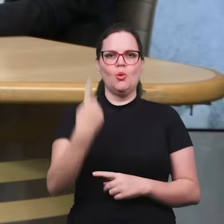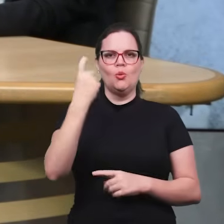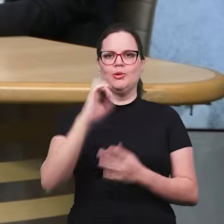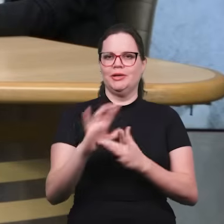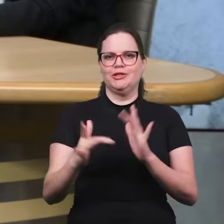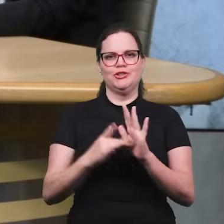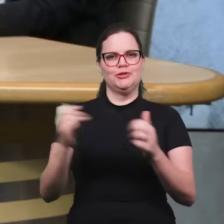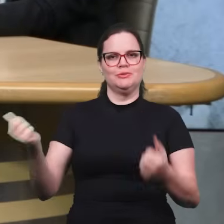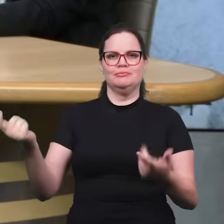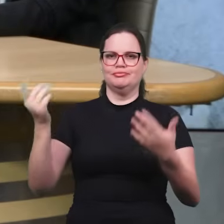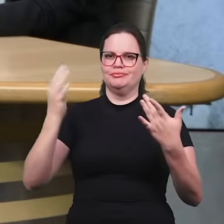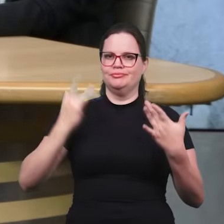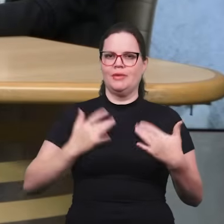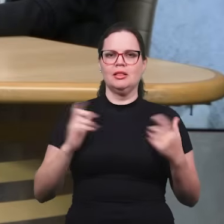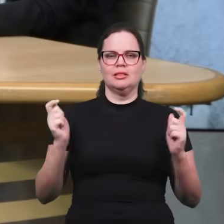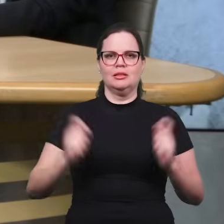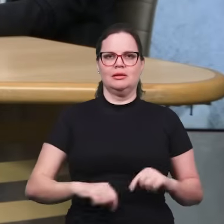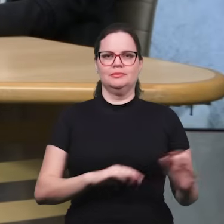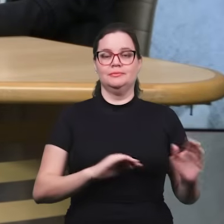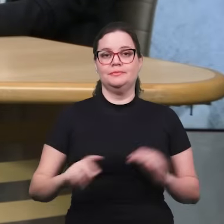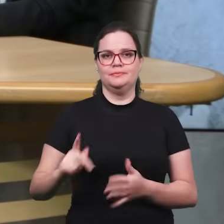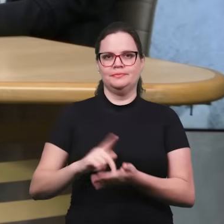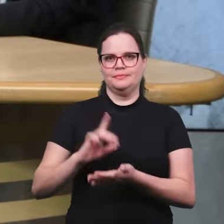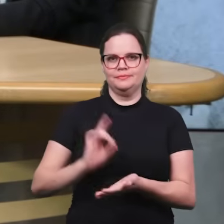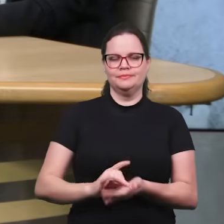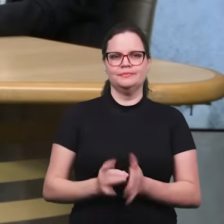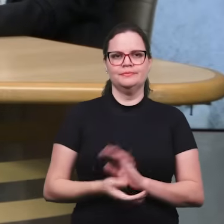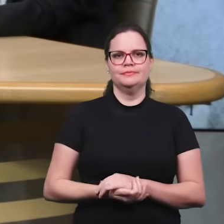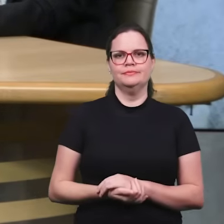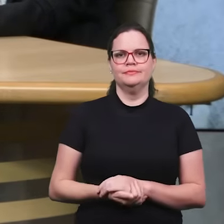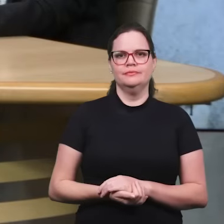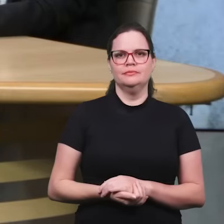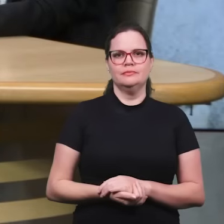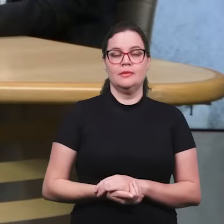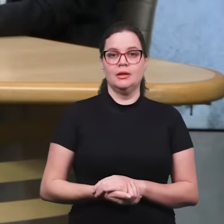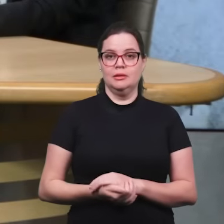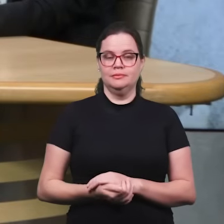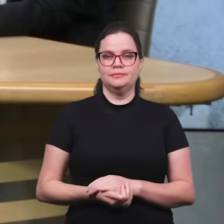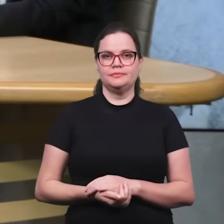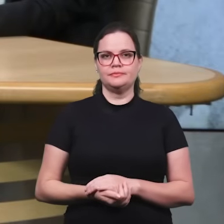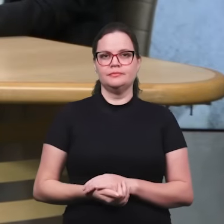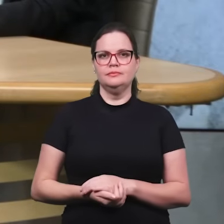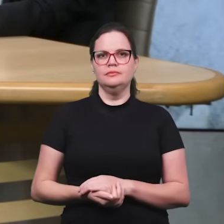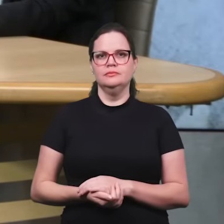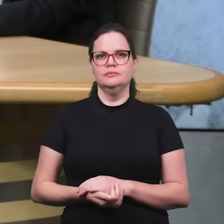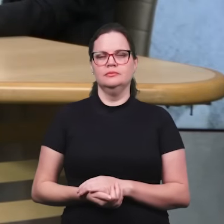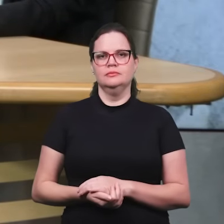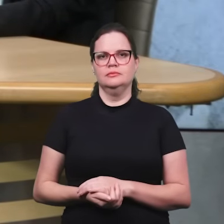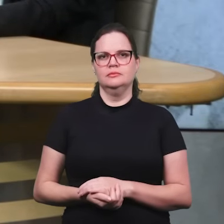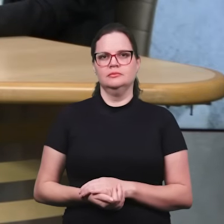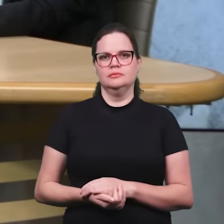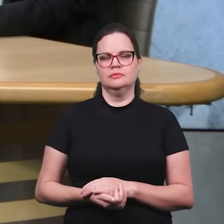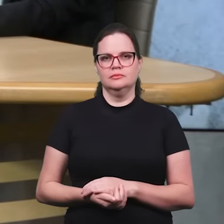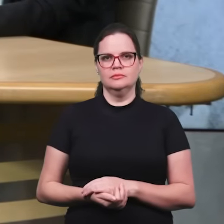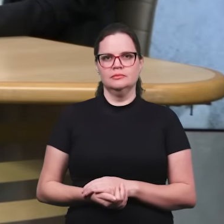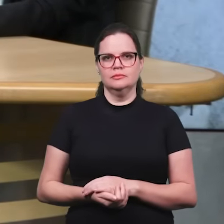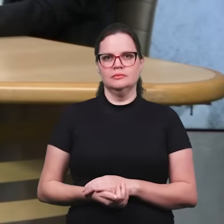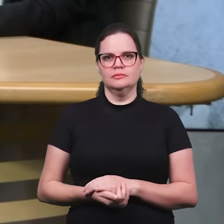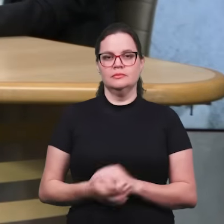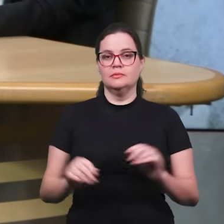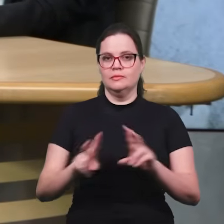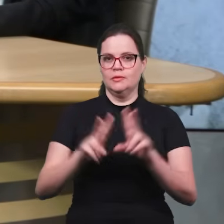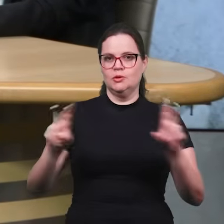né? A sede da nossa alma. É verdade. E para que isso aconteça, além dessa